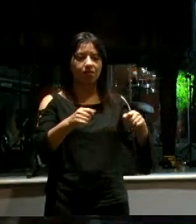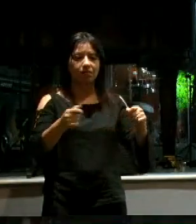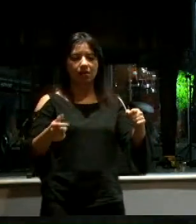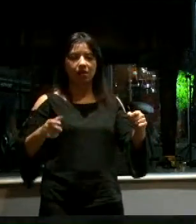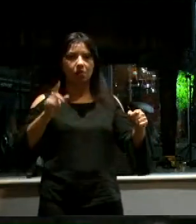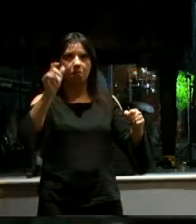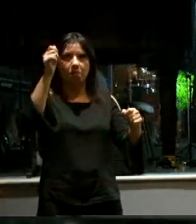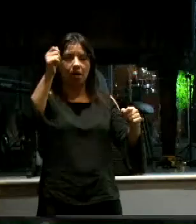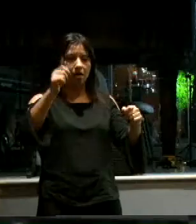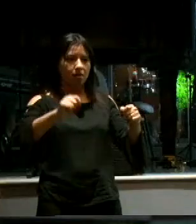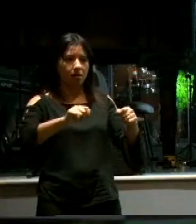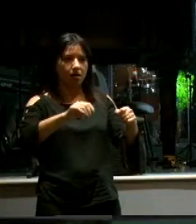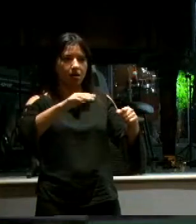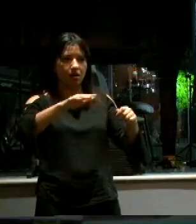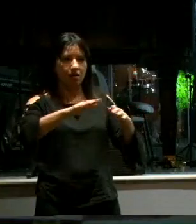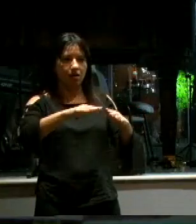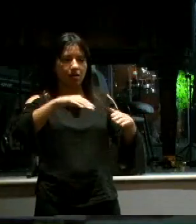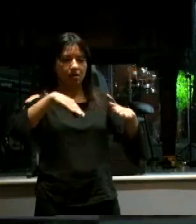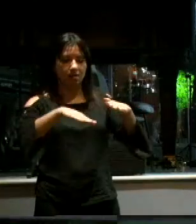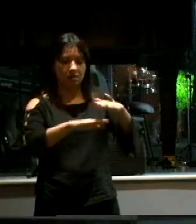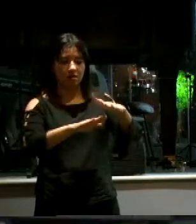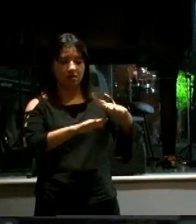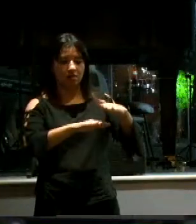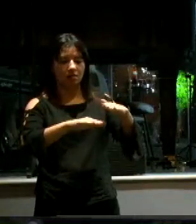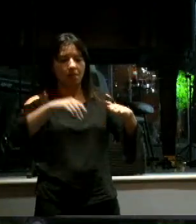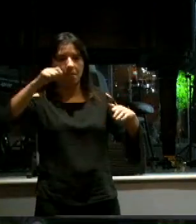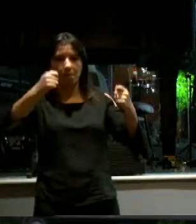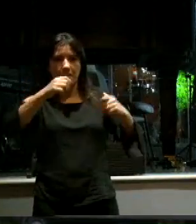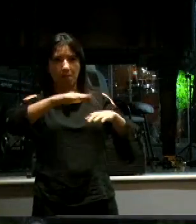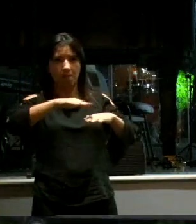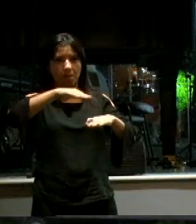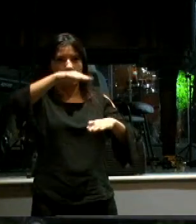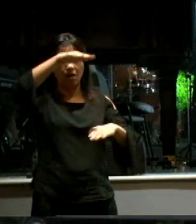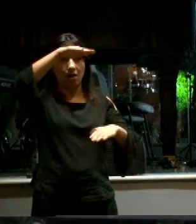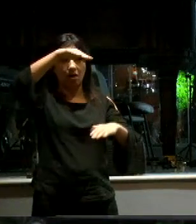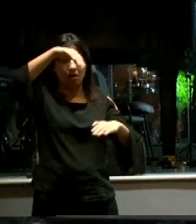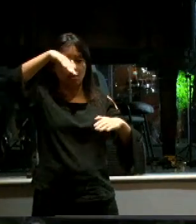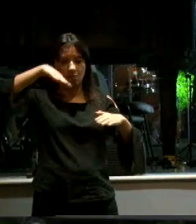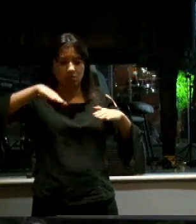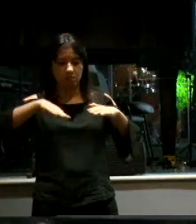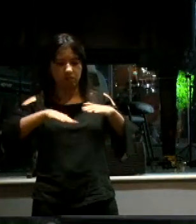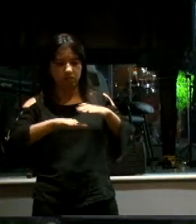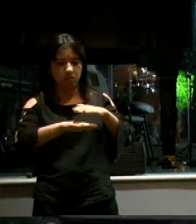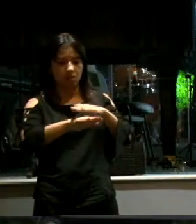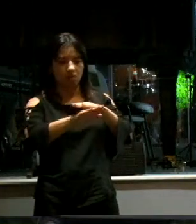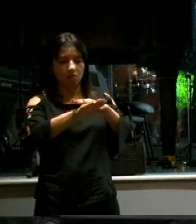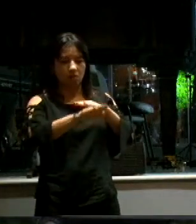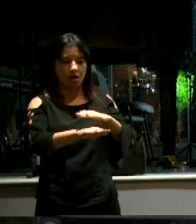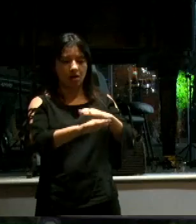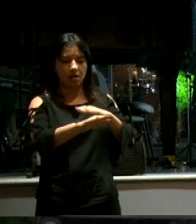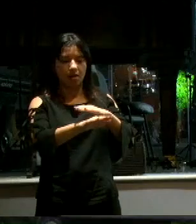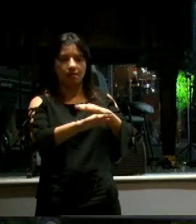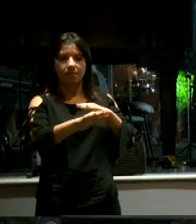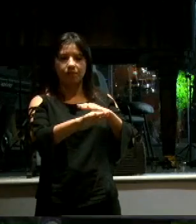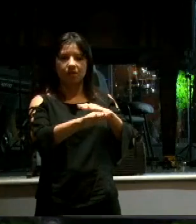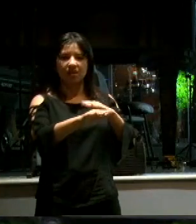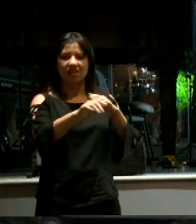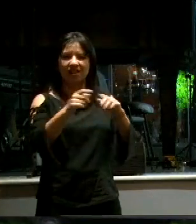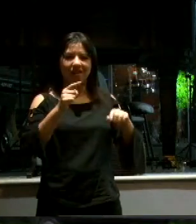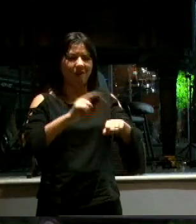apertei, ela abriu. A hora que eu entrei na garagem, A caixa de